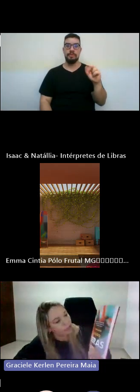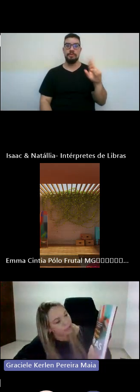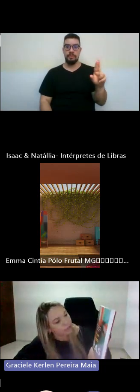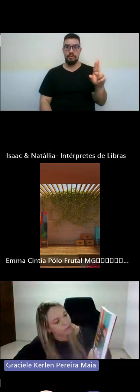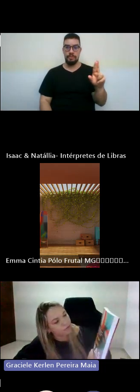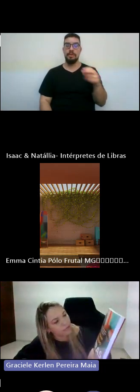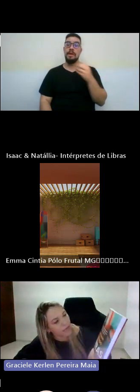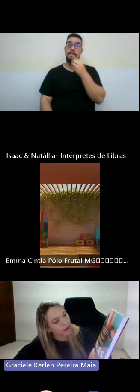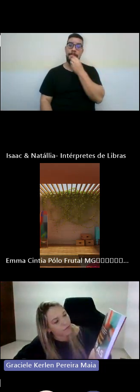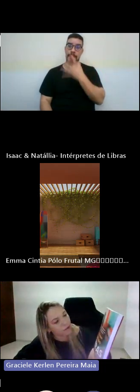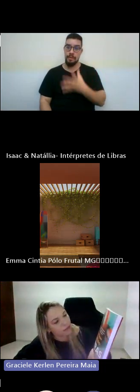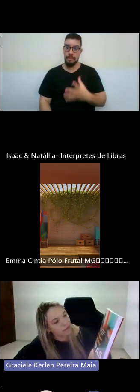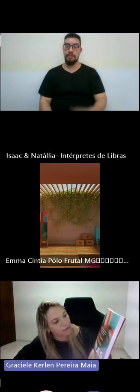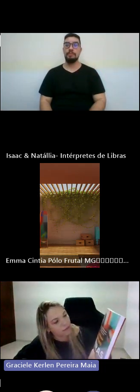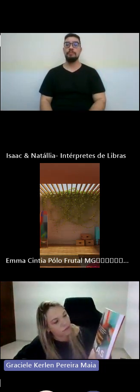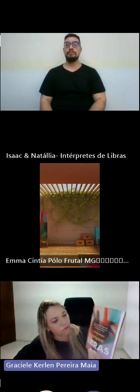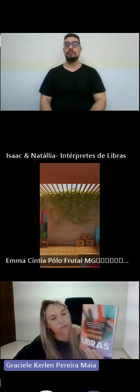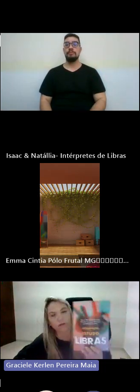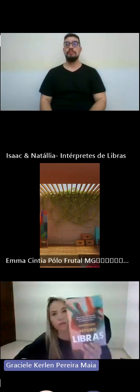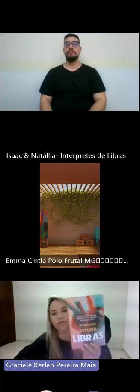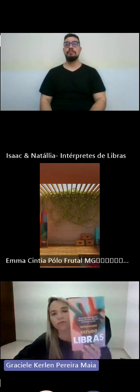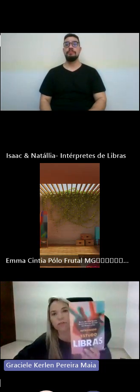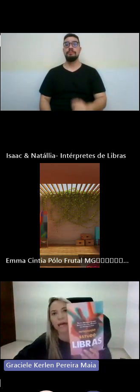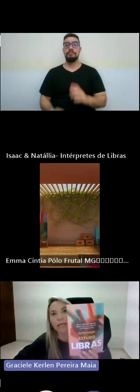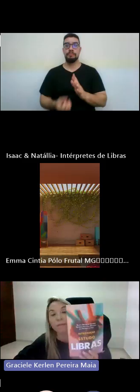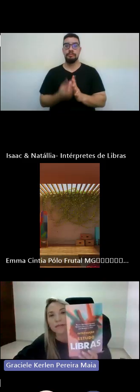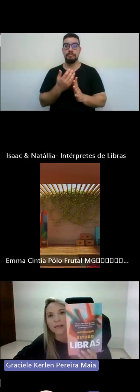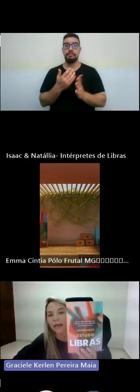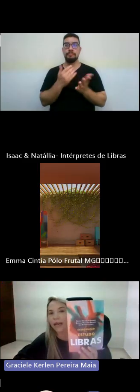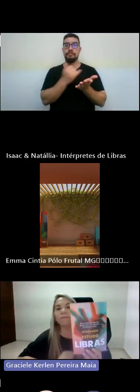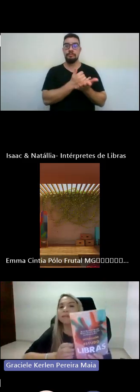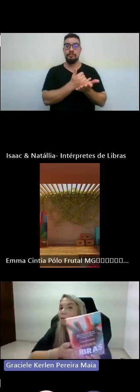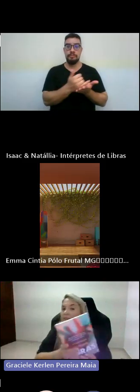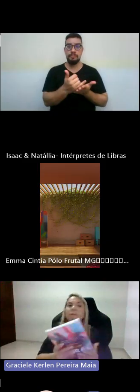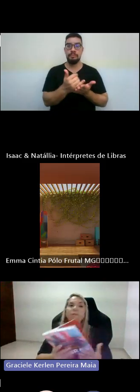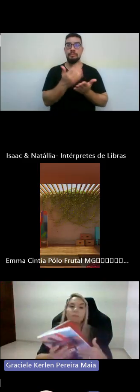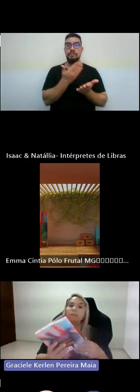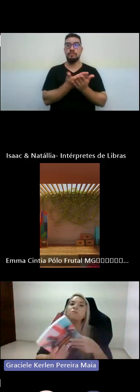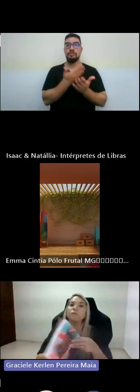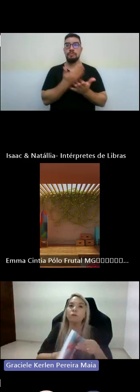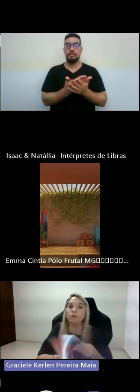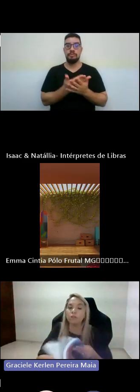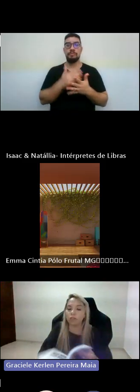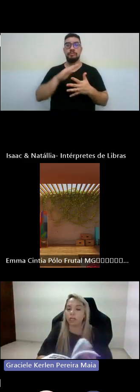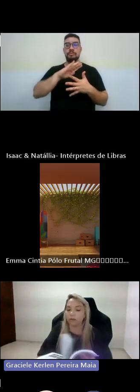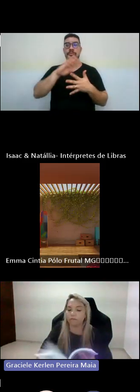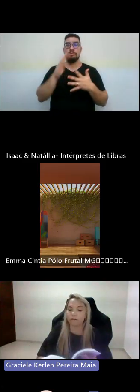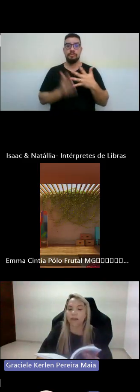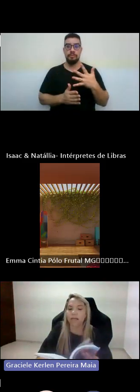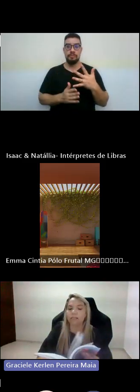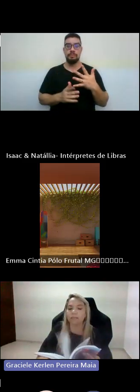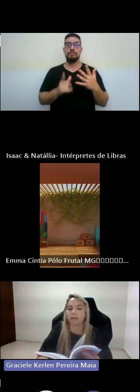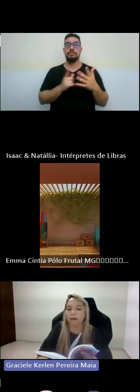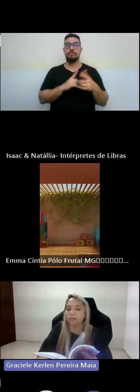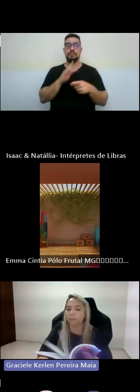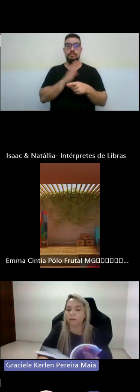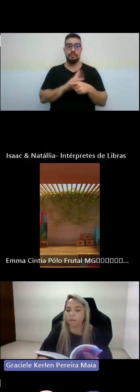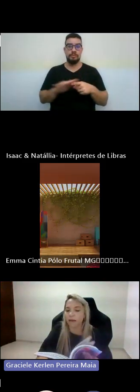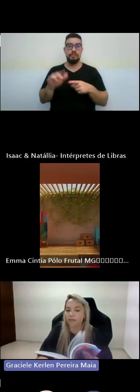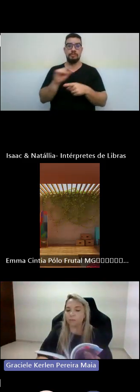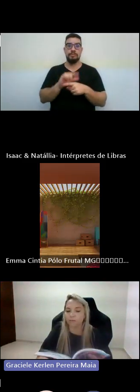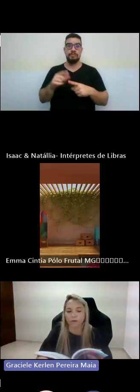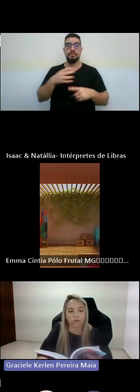E eles fizeram esse introdução aos estudos da Libras. Ele vai trazer para vocês fonologia, fonética,